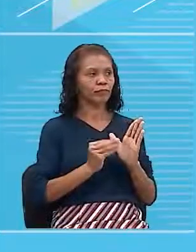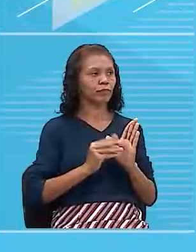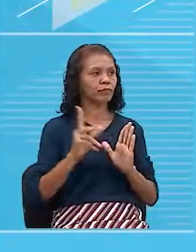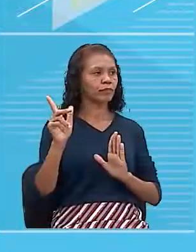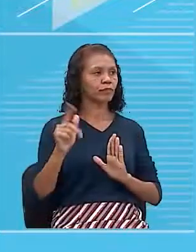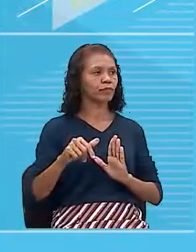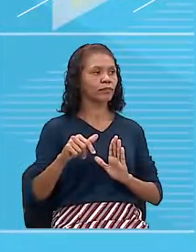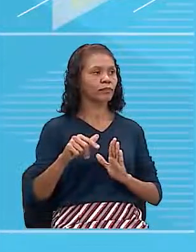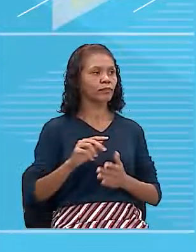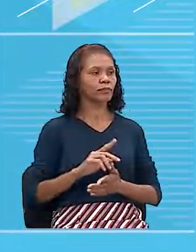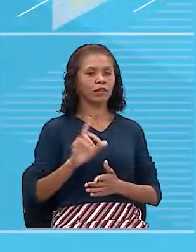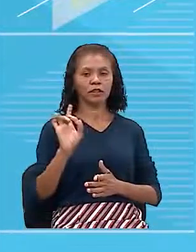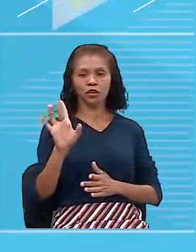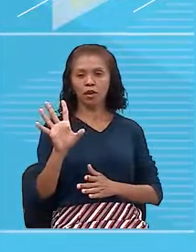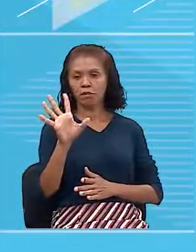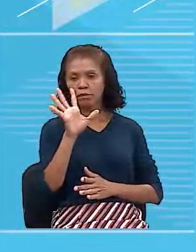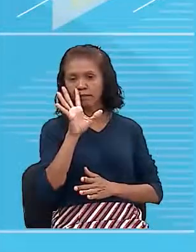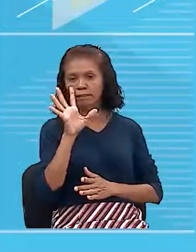observação